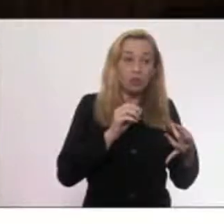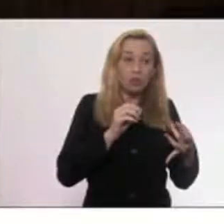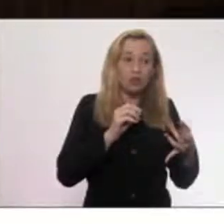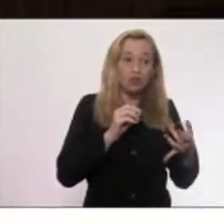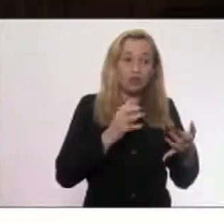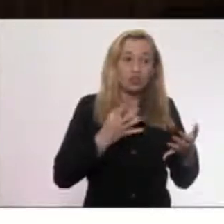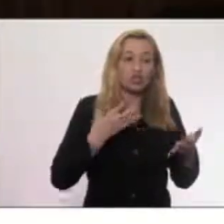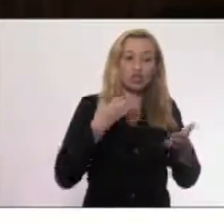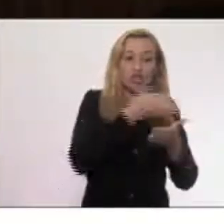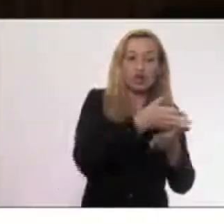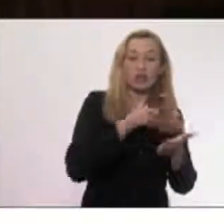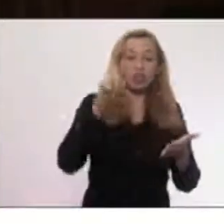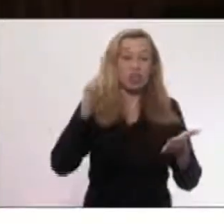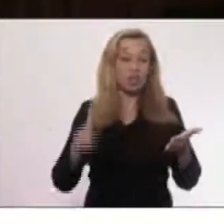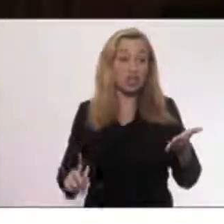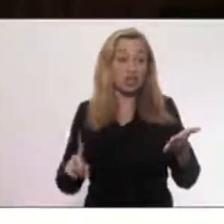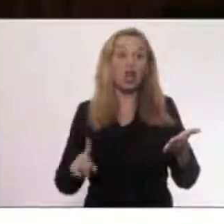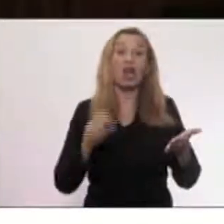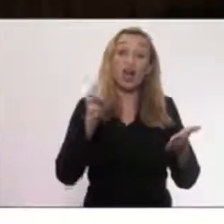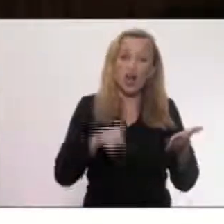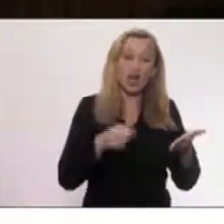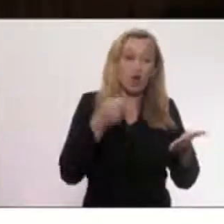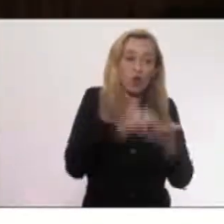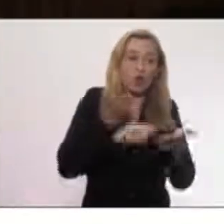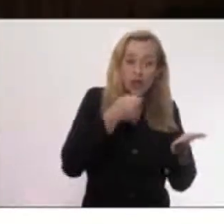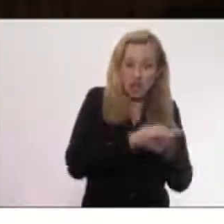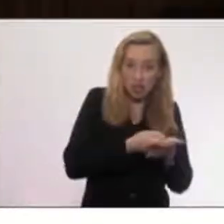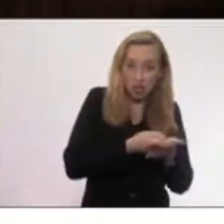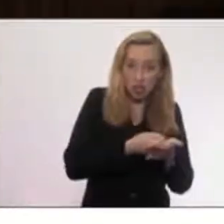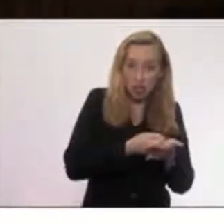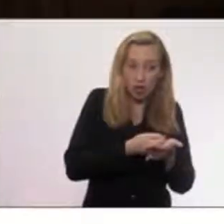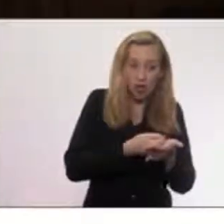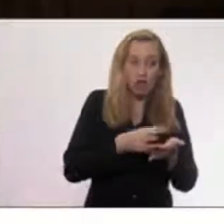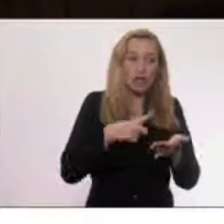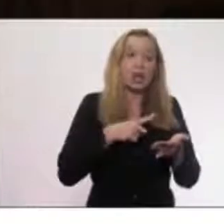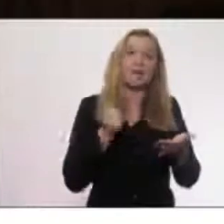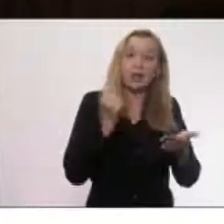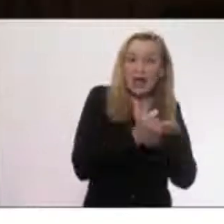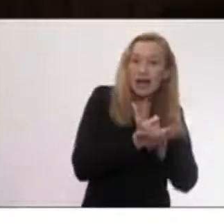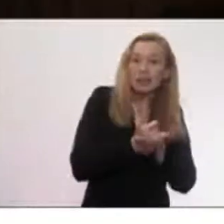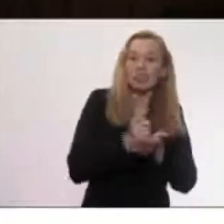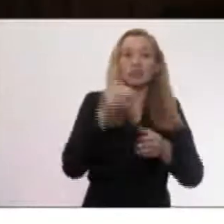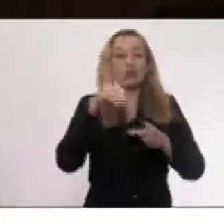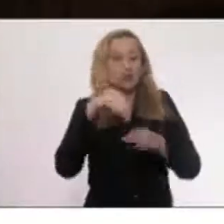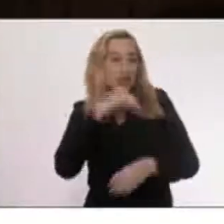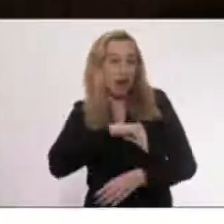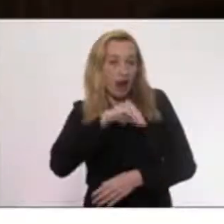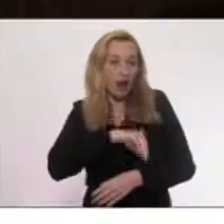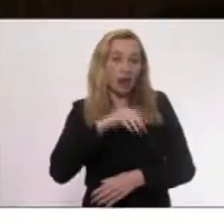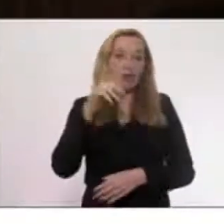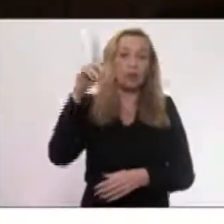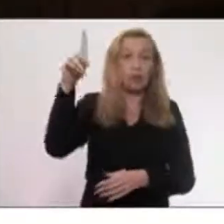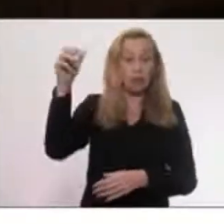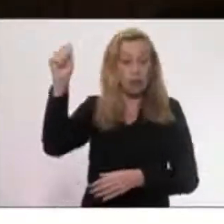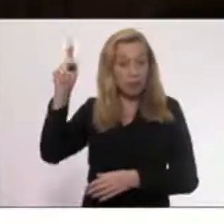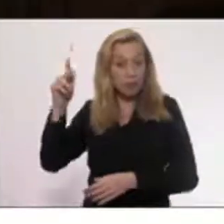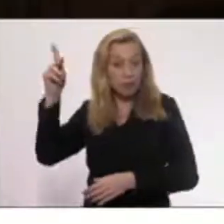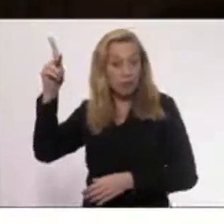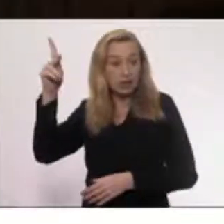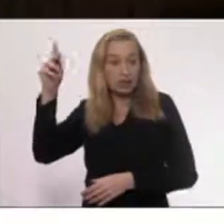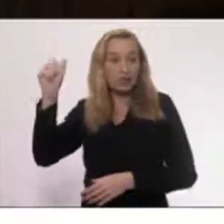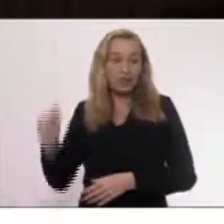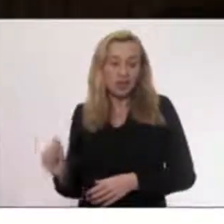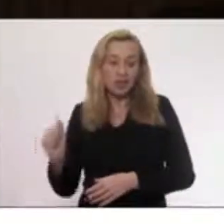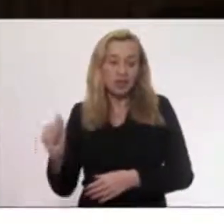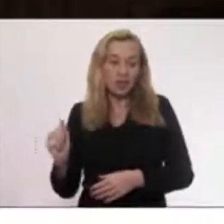nossas instituições, pois elas são obrigatórias e envolvem pagamentos de salários, pensões e totalizam